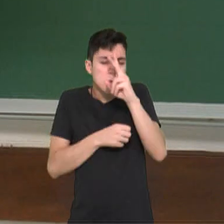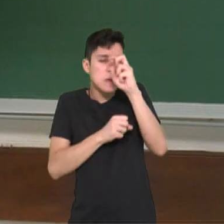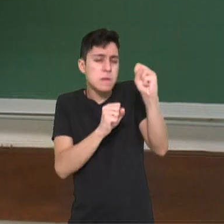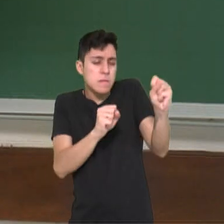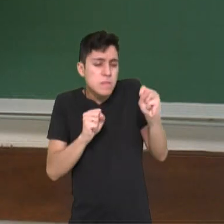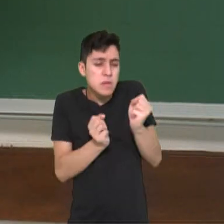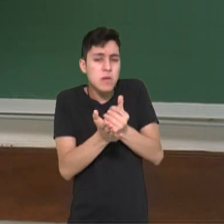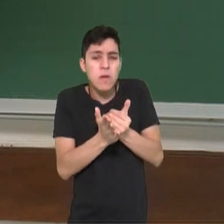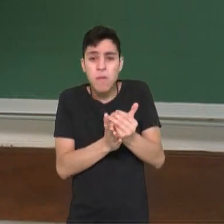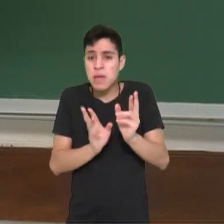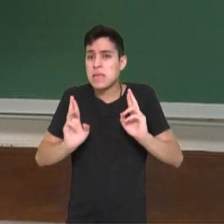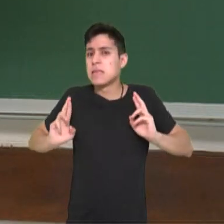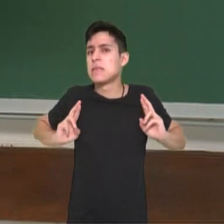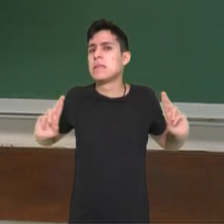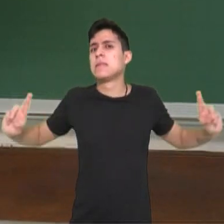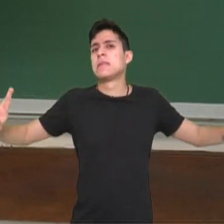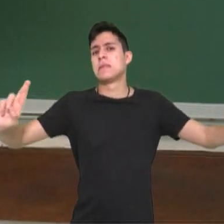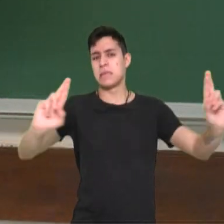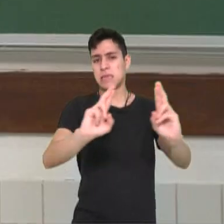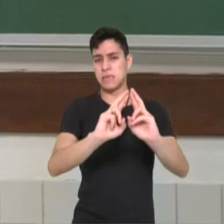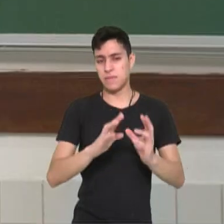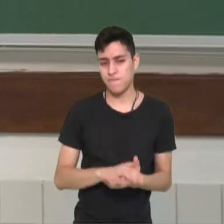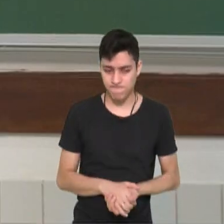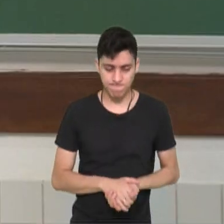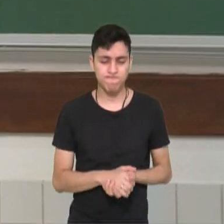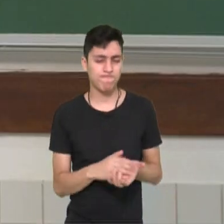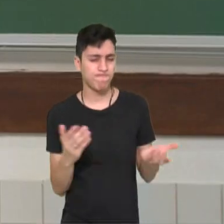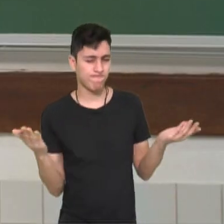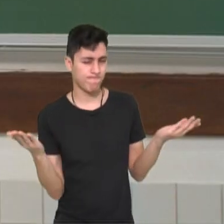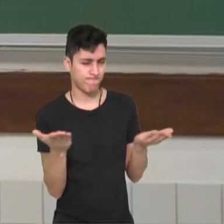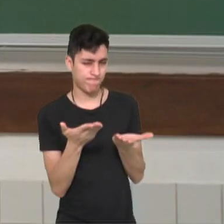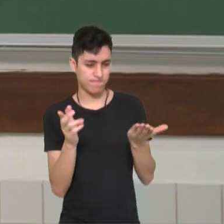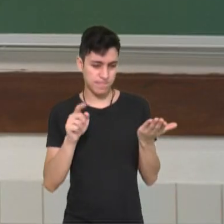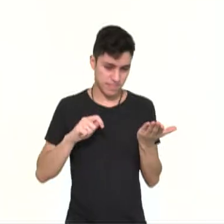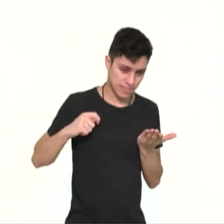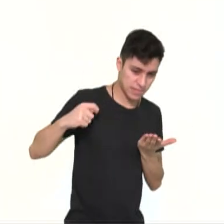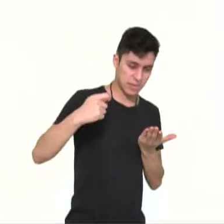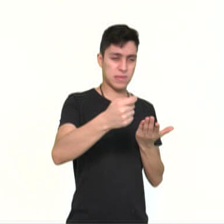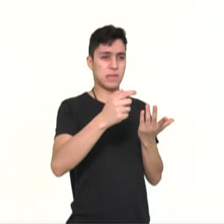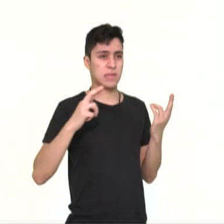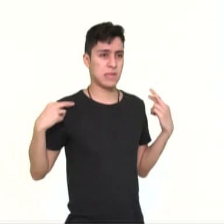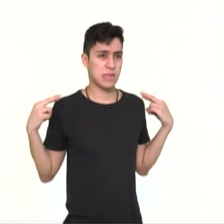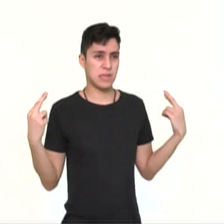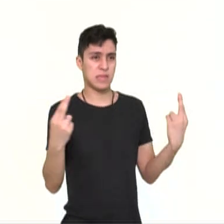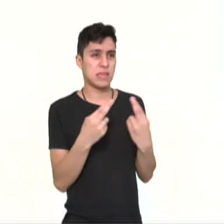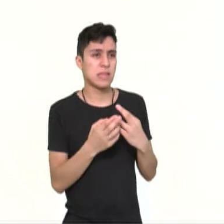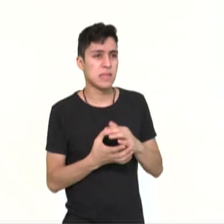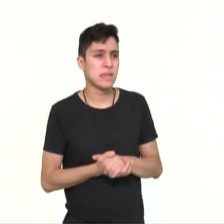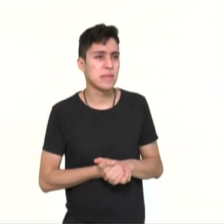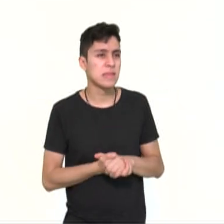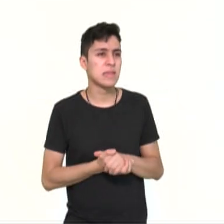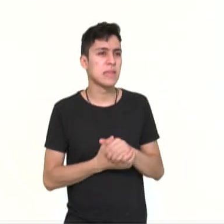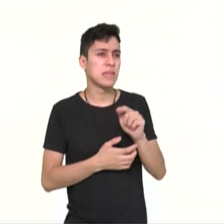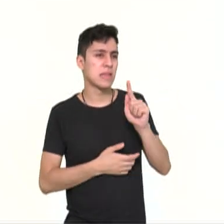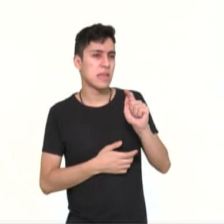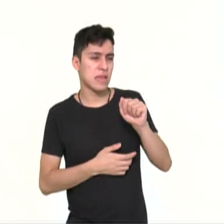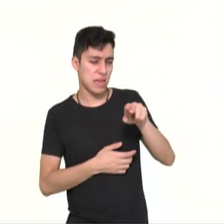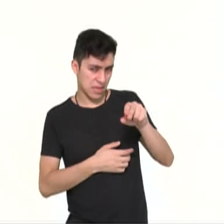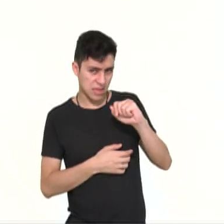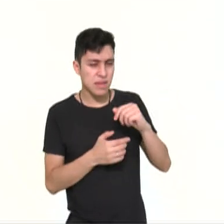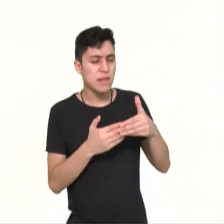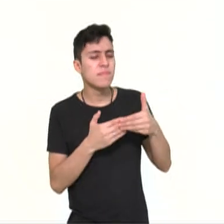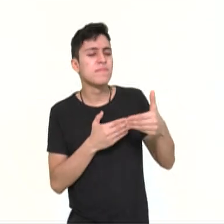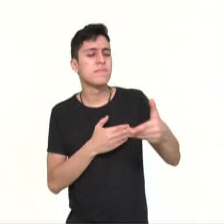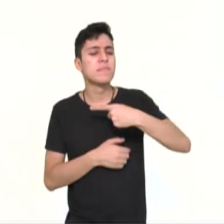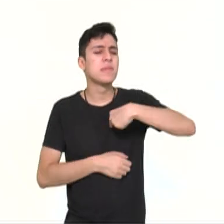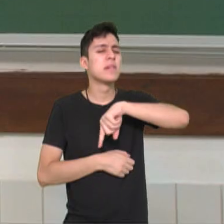formar reinos e impérios. Nesses nós vamos ver agora sobre o reino de Gana e posteriormente a gente vai dar uma olhada, né, como